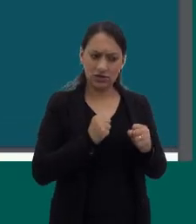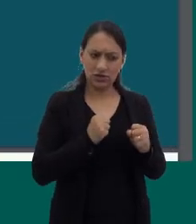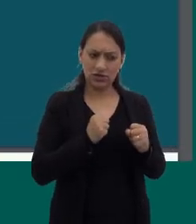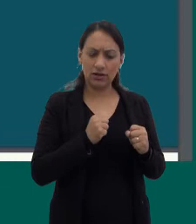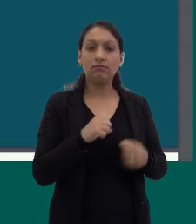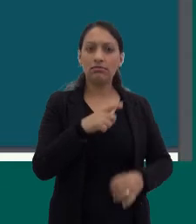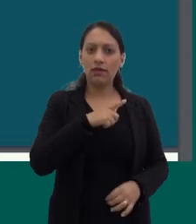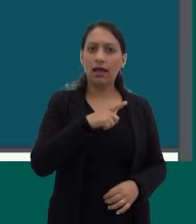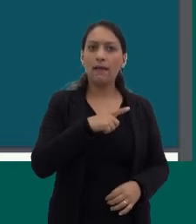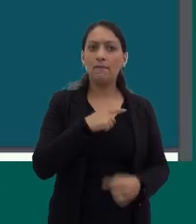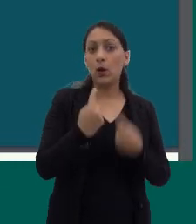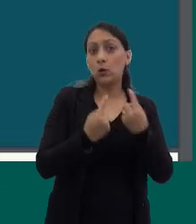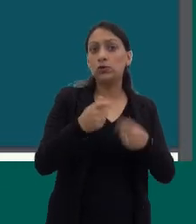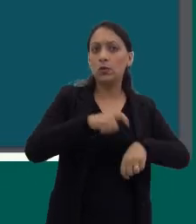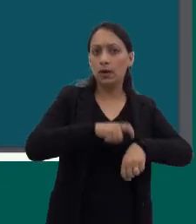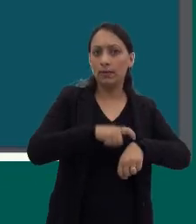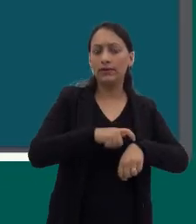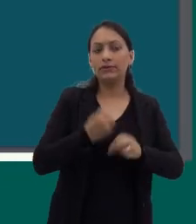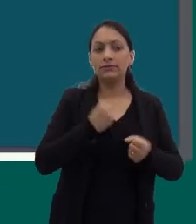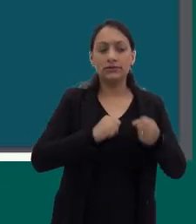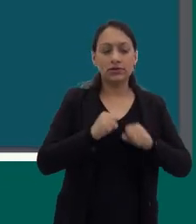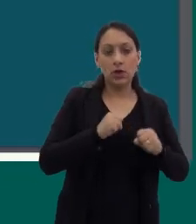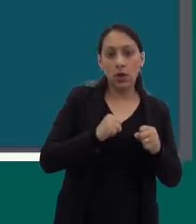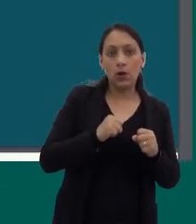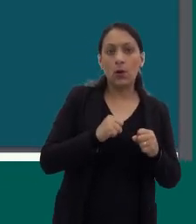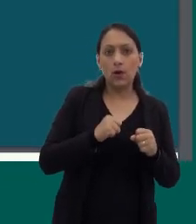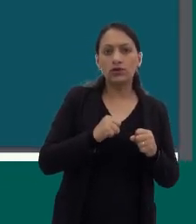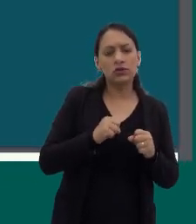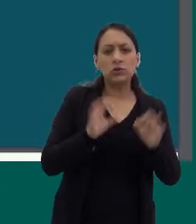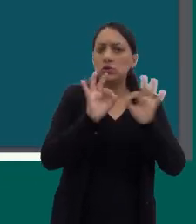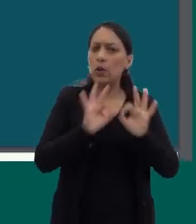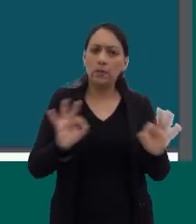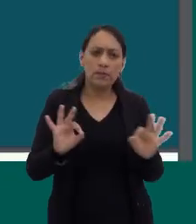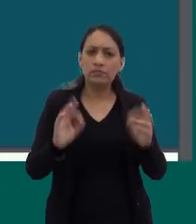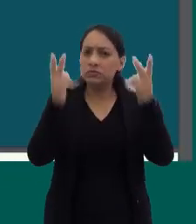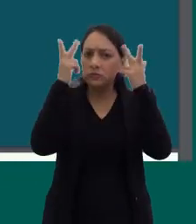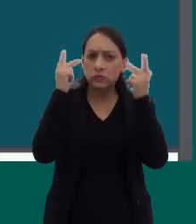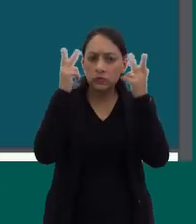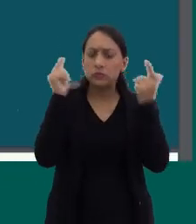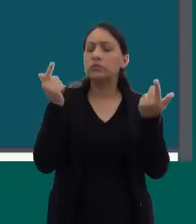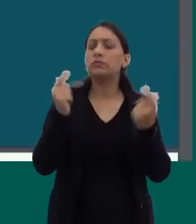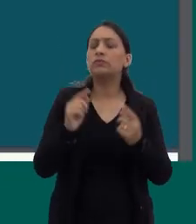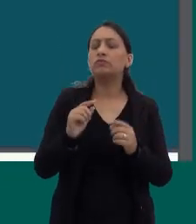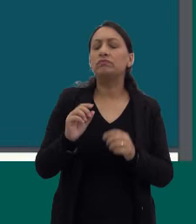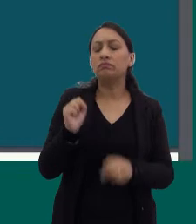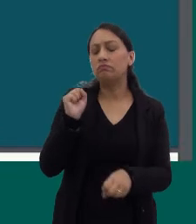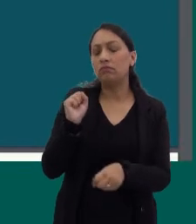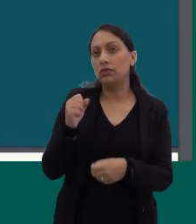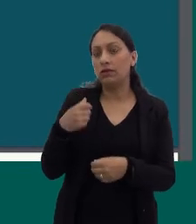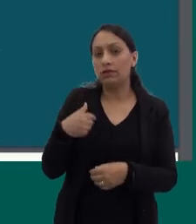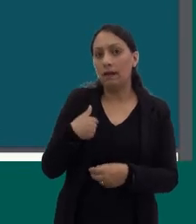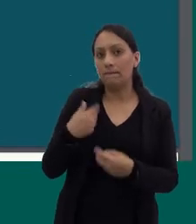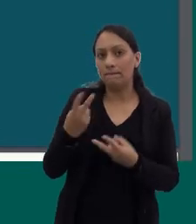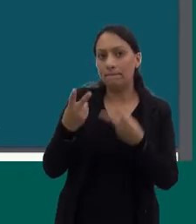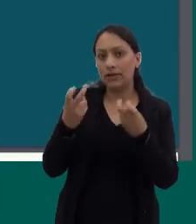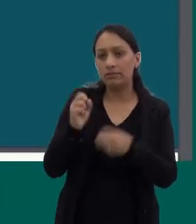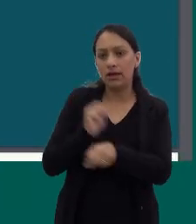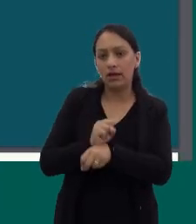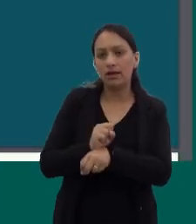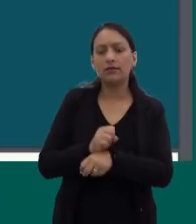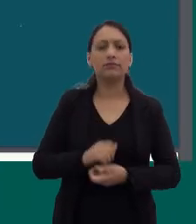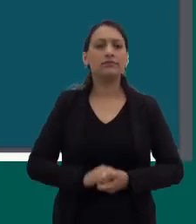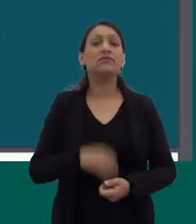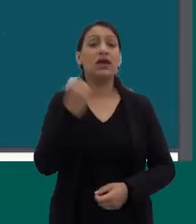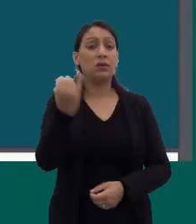ter momentos ansiosos. É até normal, é até esperado. É importante até, né? Oi?